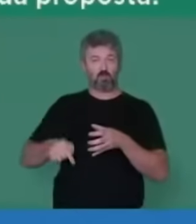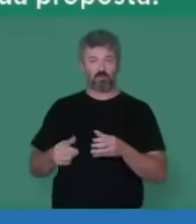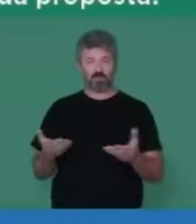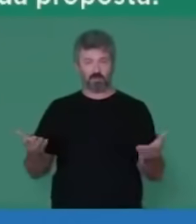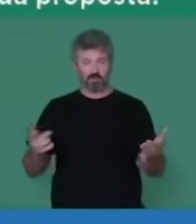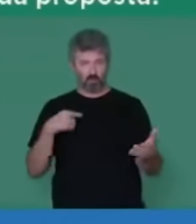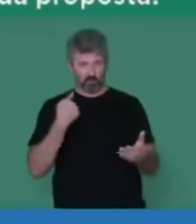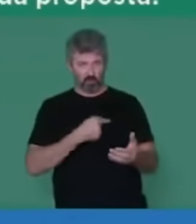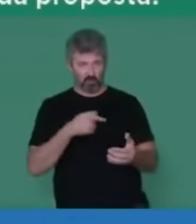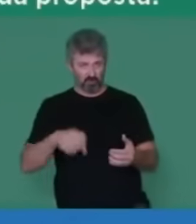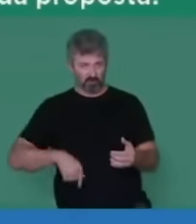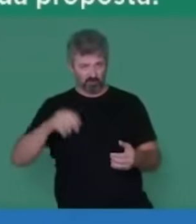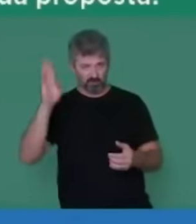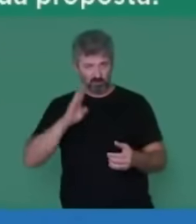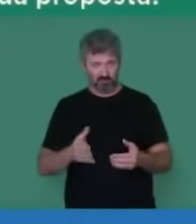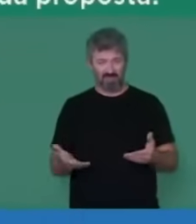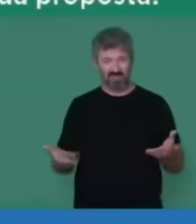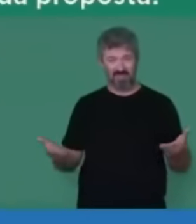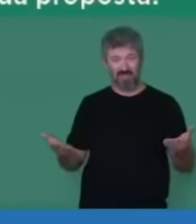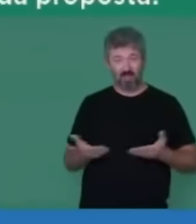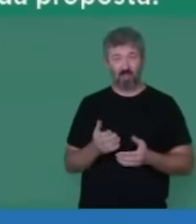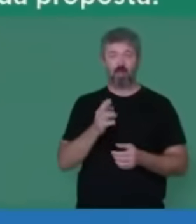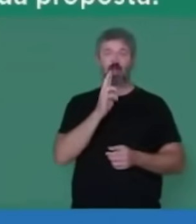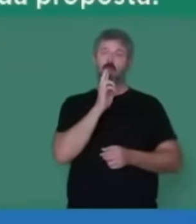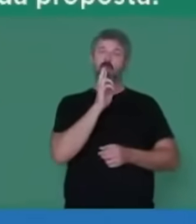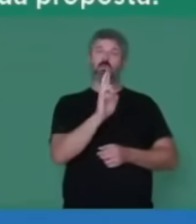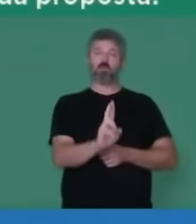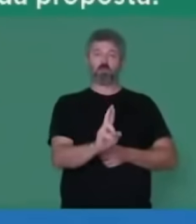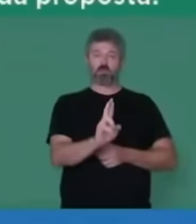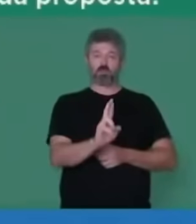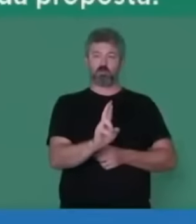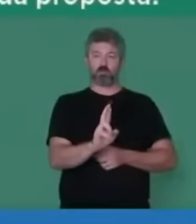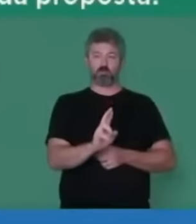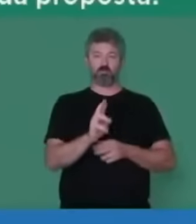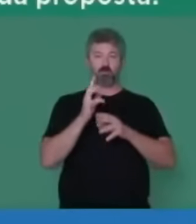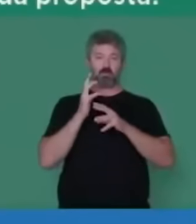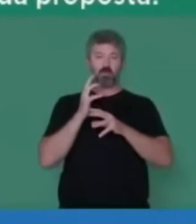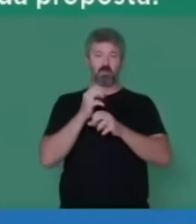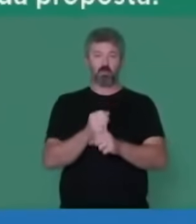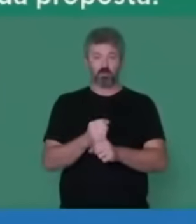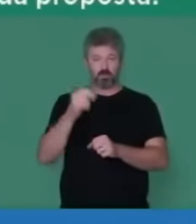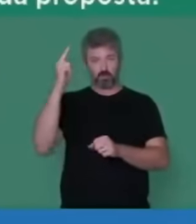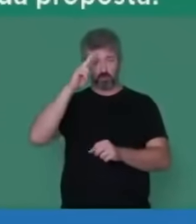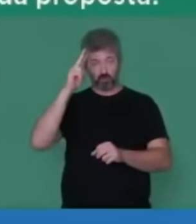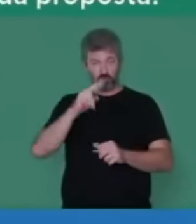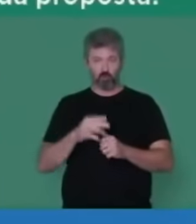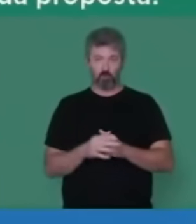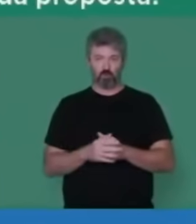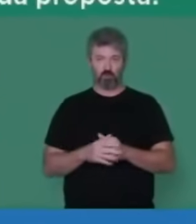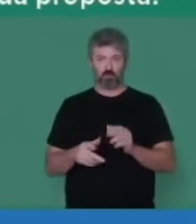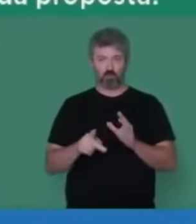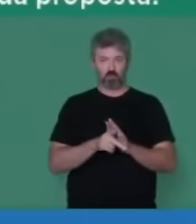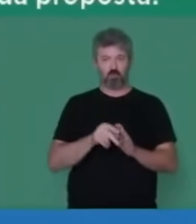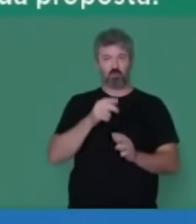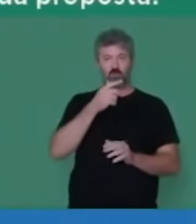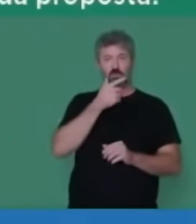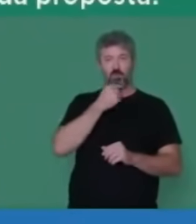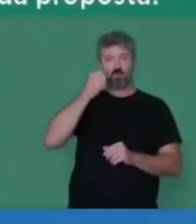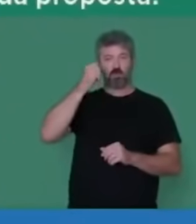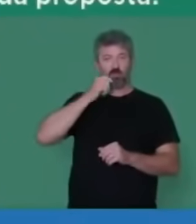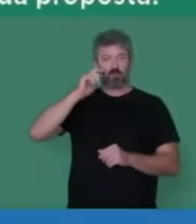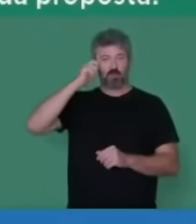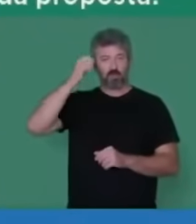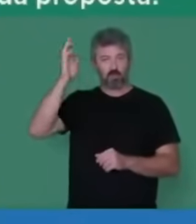nós, brasileiros, estamos dando a resposta com o resgate histórico das negras e